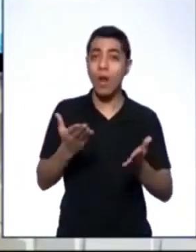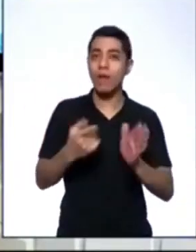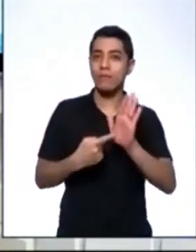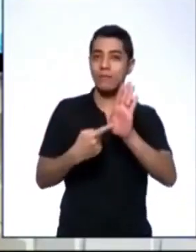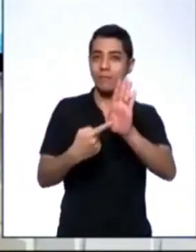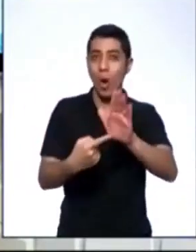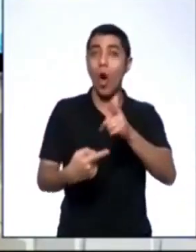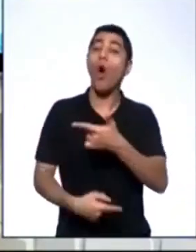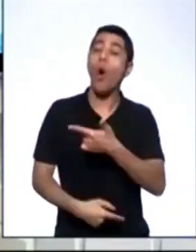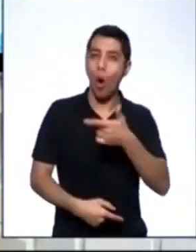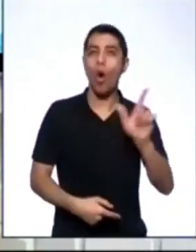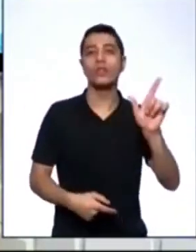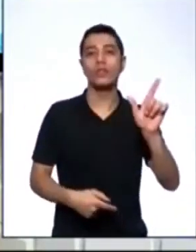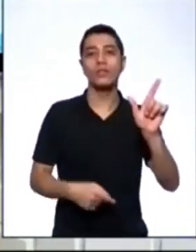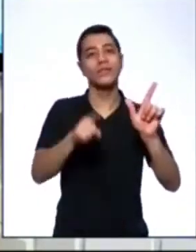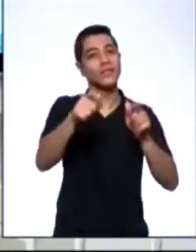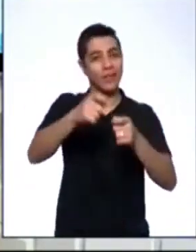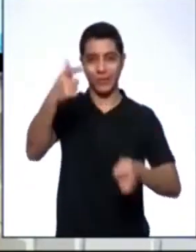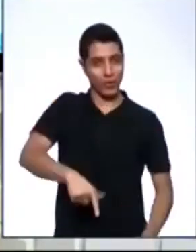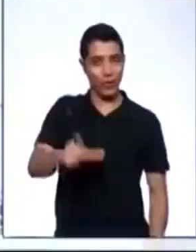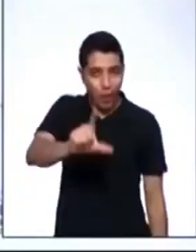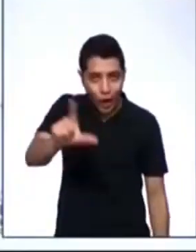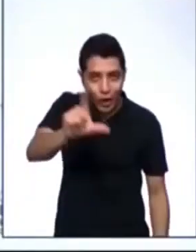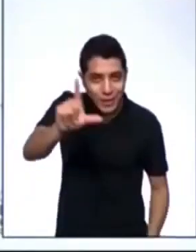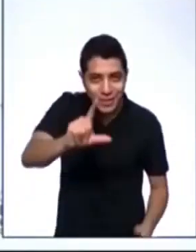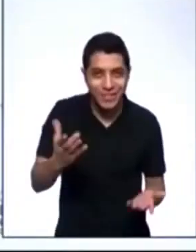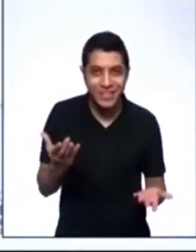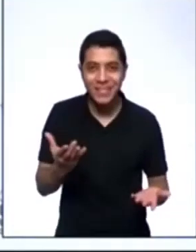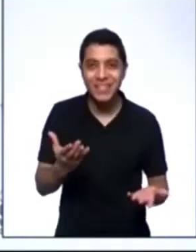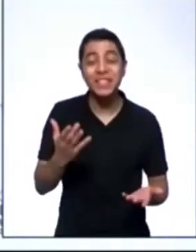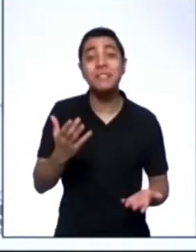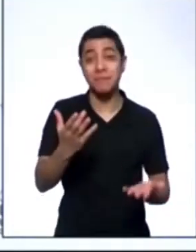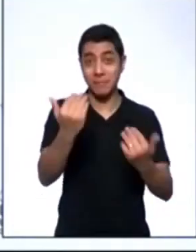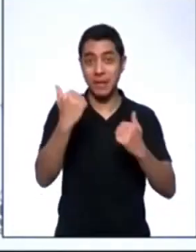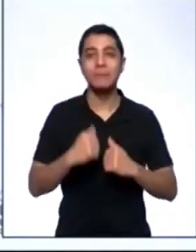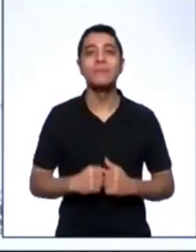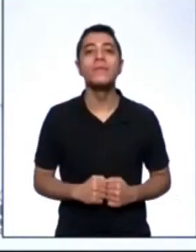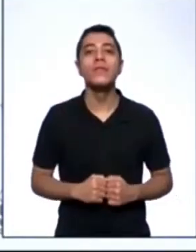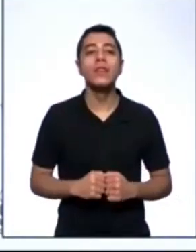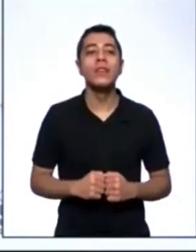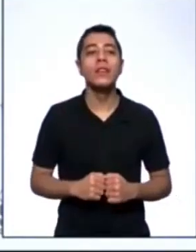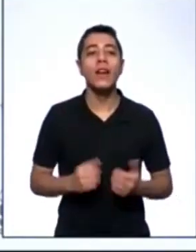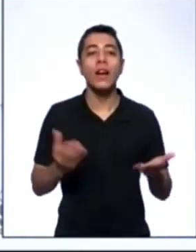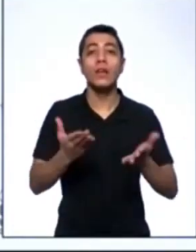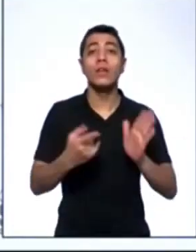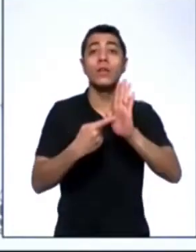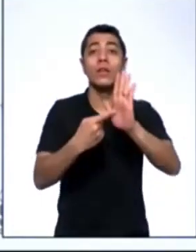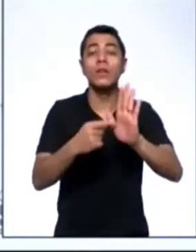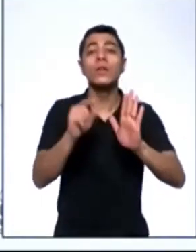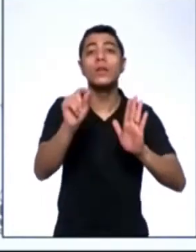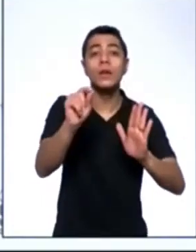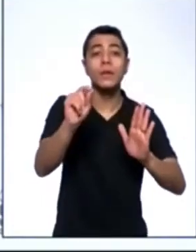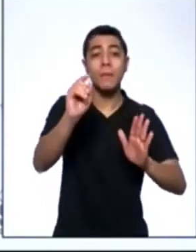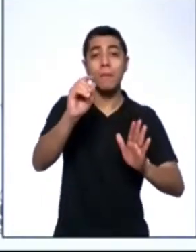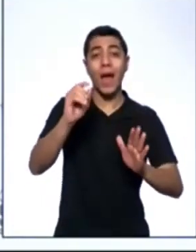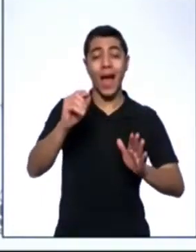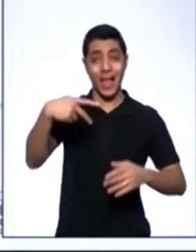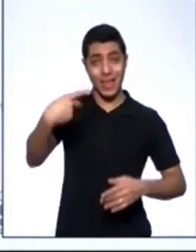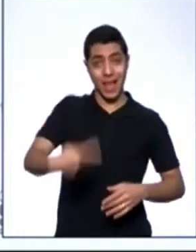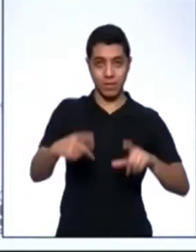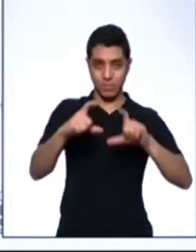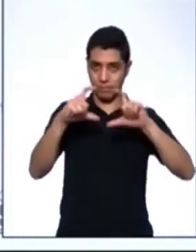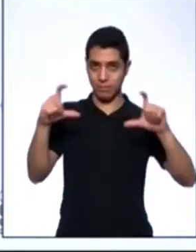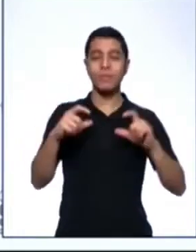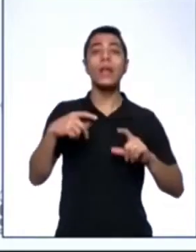outro logicamente logicamente Vai um dos grandes desafios do Brasil é o gerenciamento dos